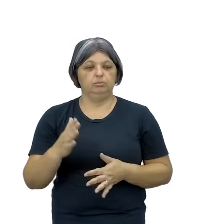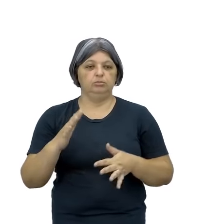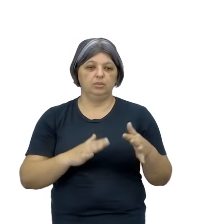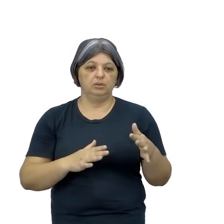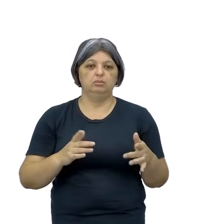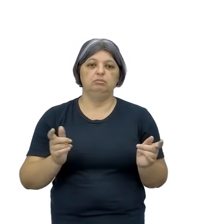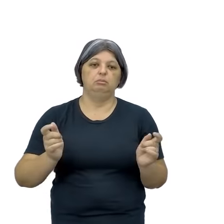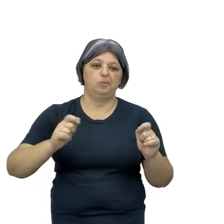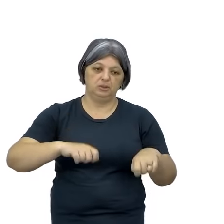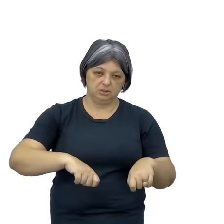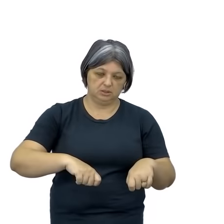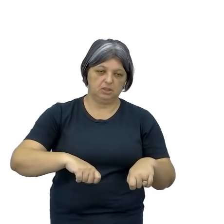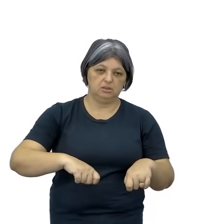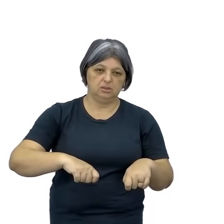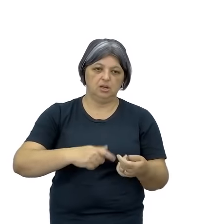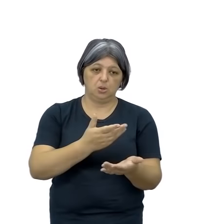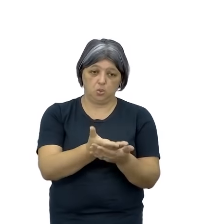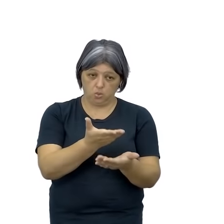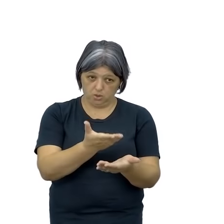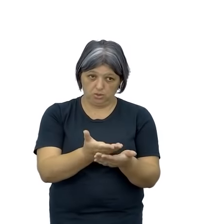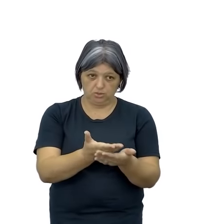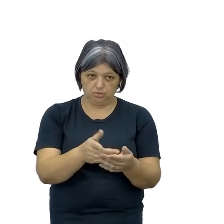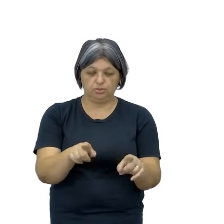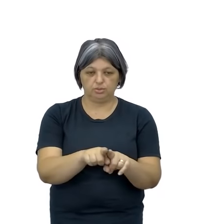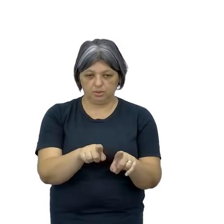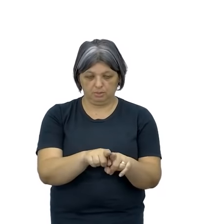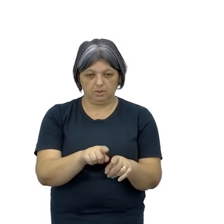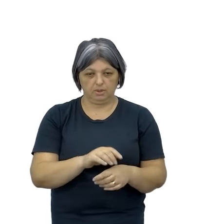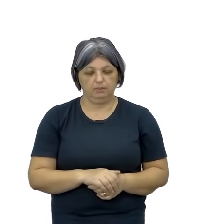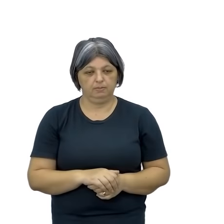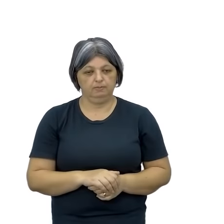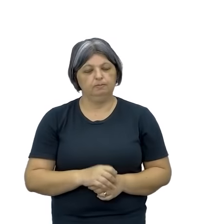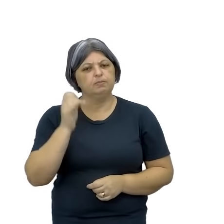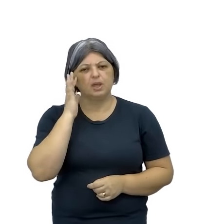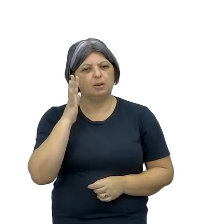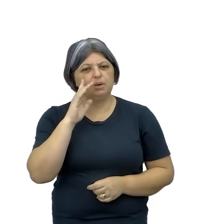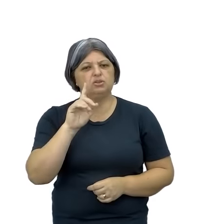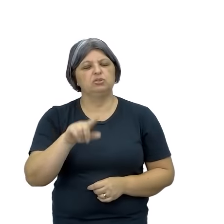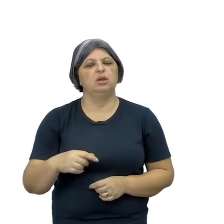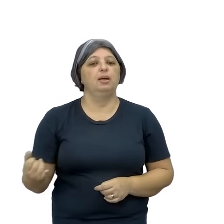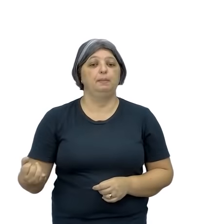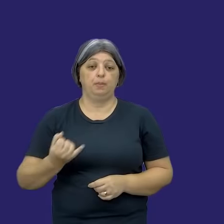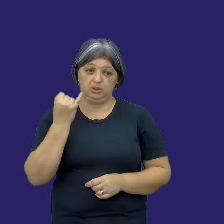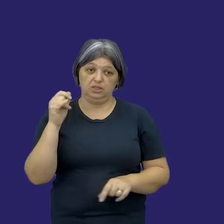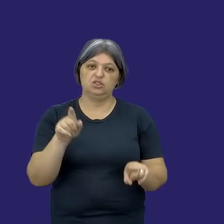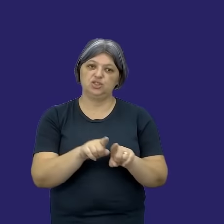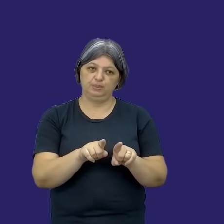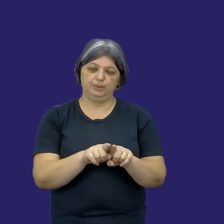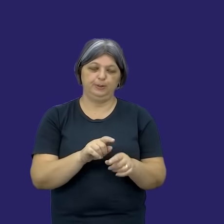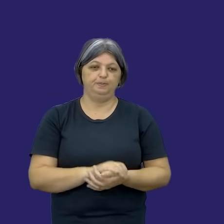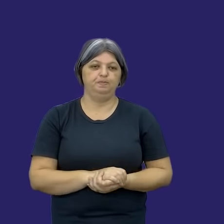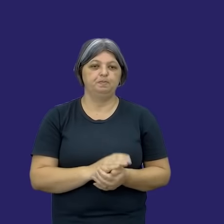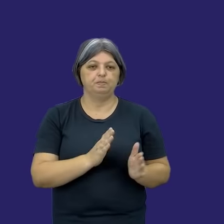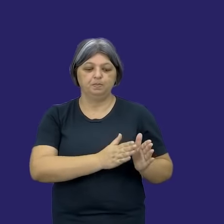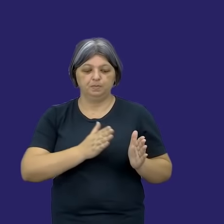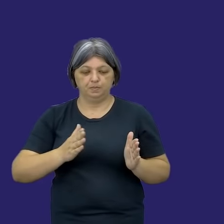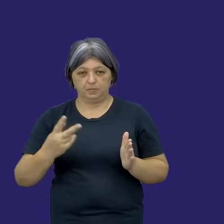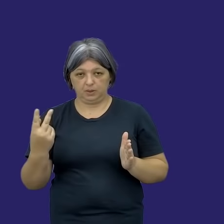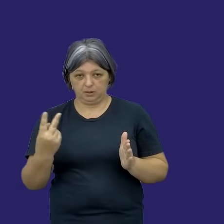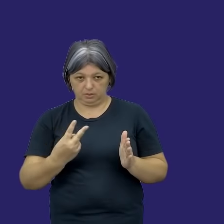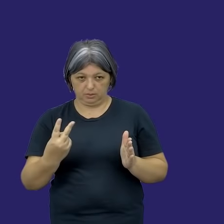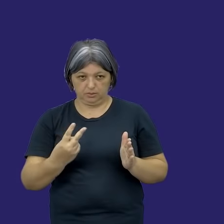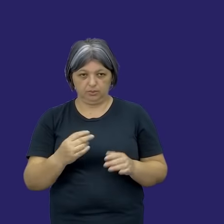potencializar os estudos, né, dos estudantes e imaginar o quanto isso é importante também. Nosso segundo